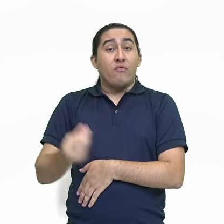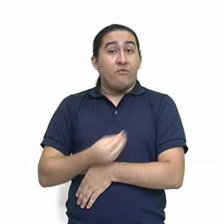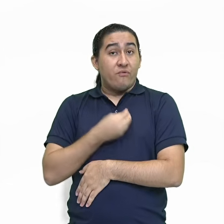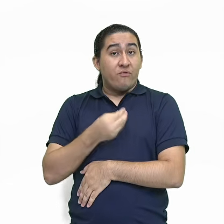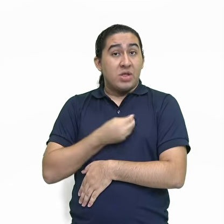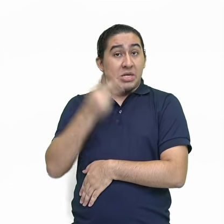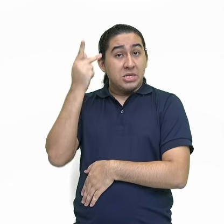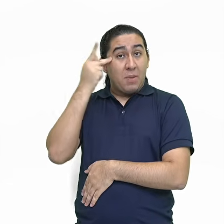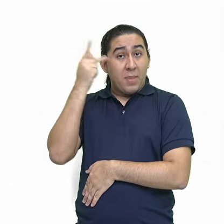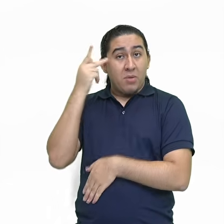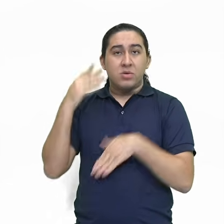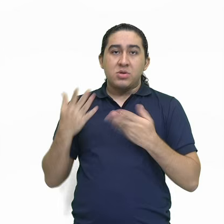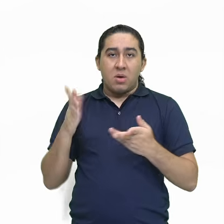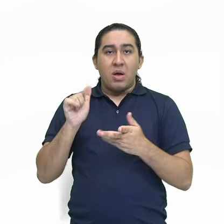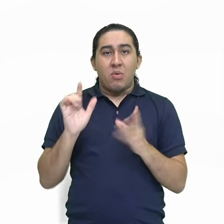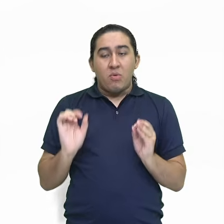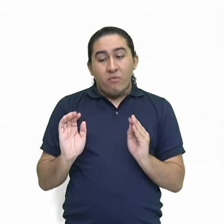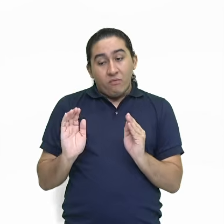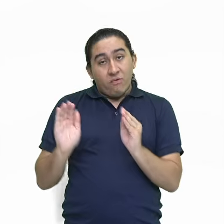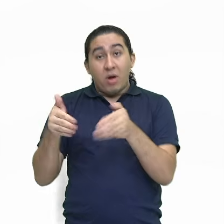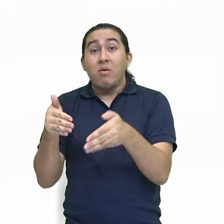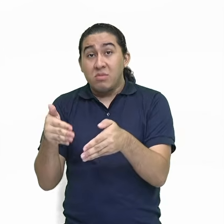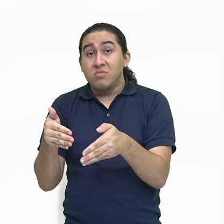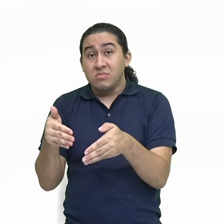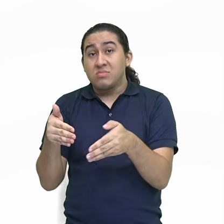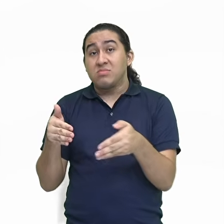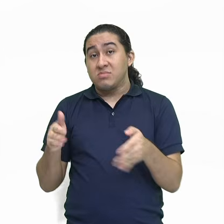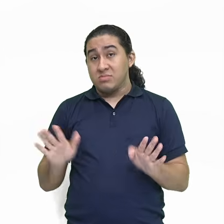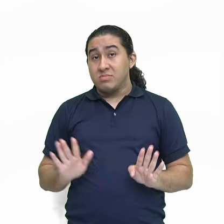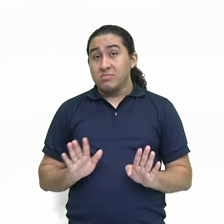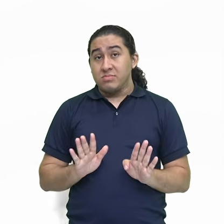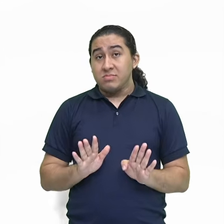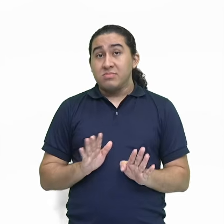está restringindo aí, ele está